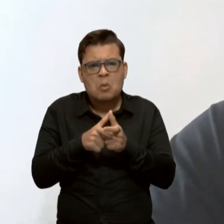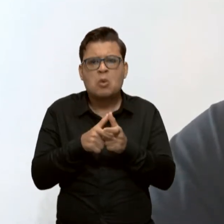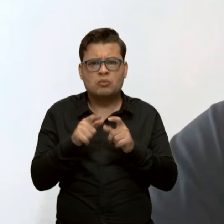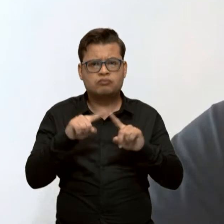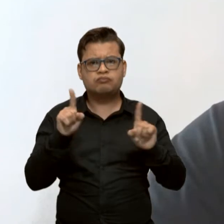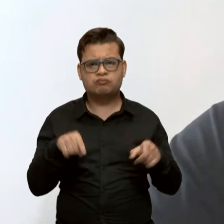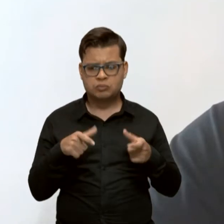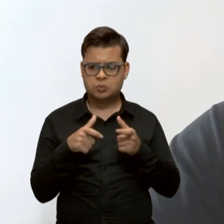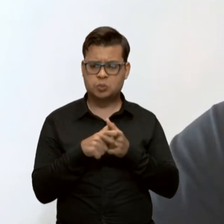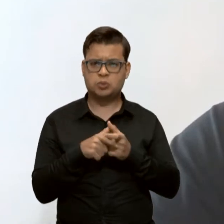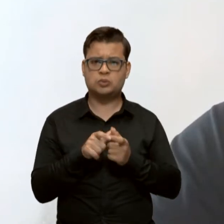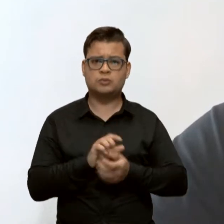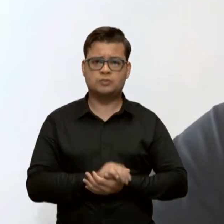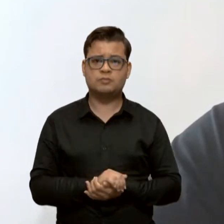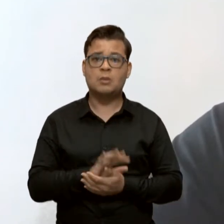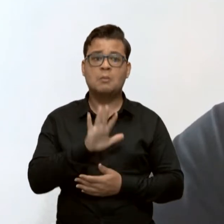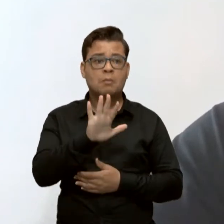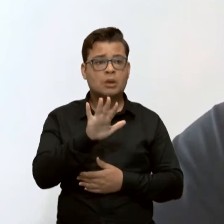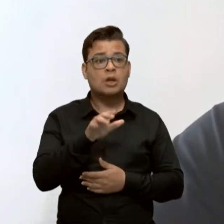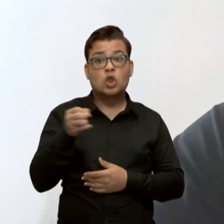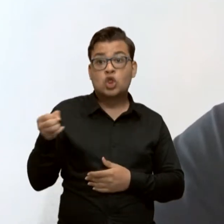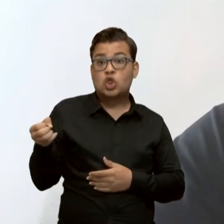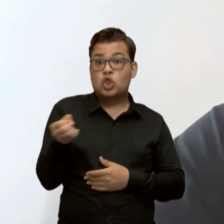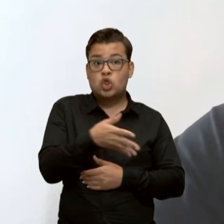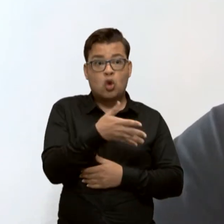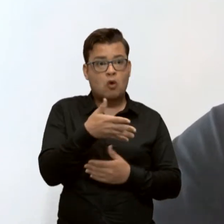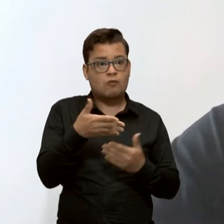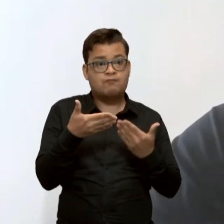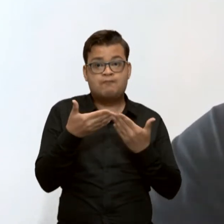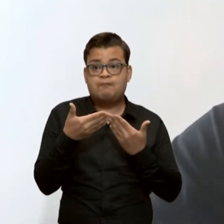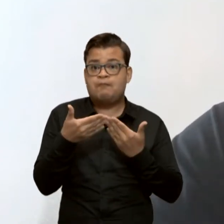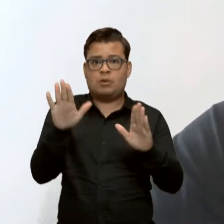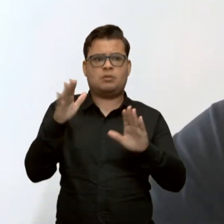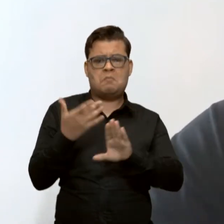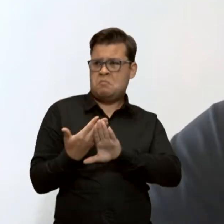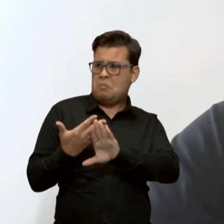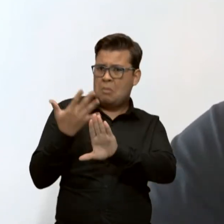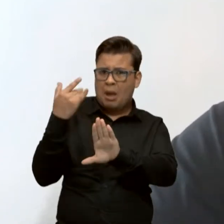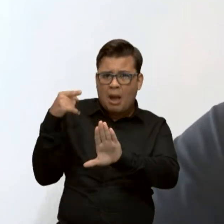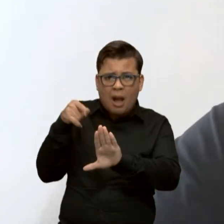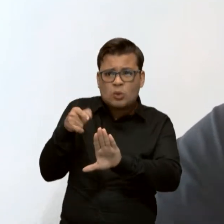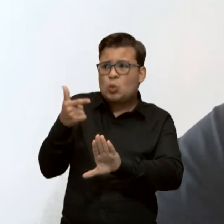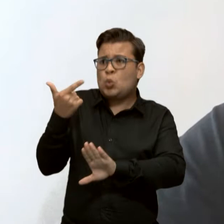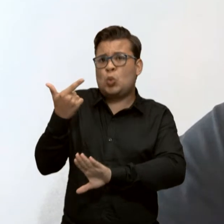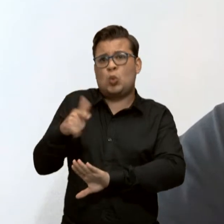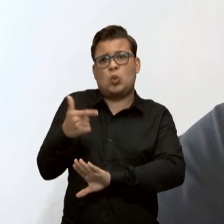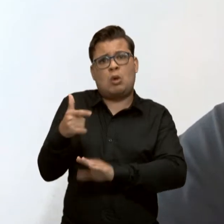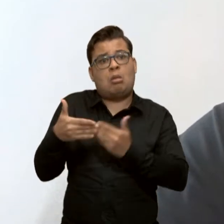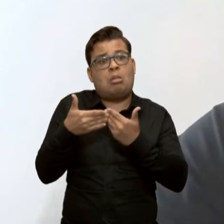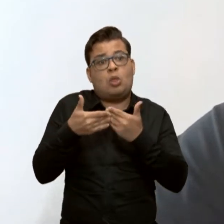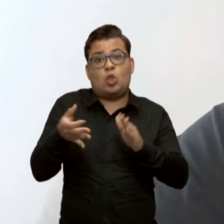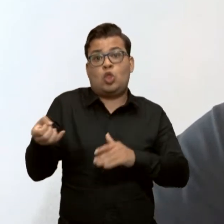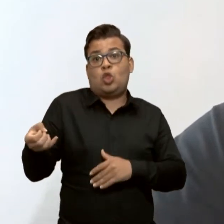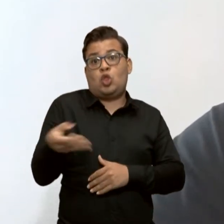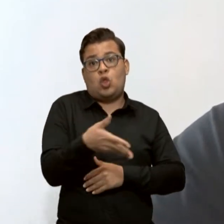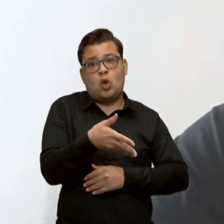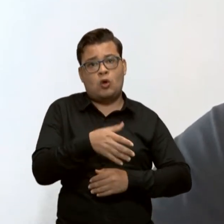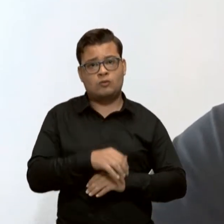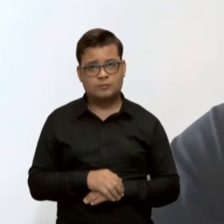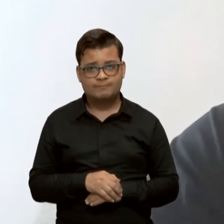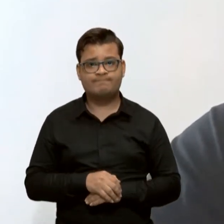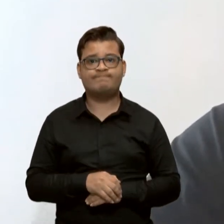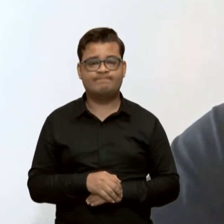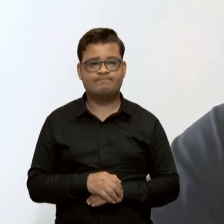ruptura tecnológica e ruptura comercial. Isso não existia no passado, justamente proporcionado pela